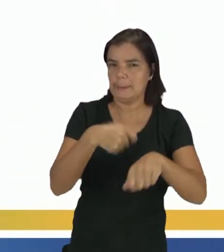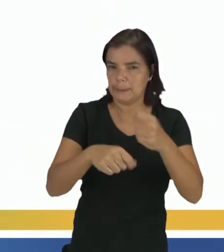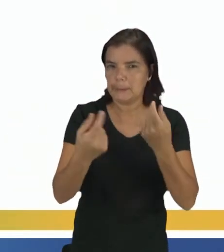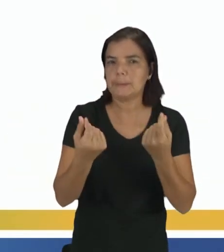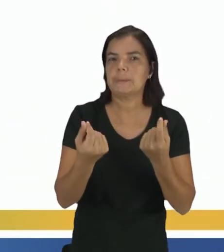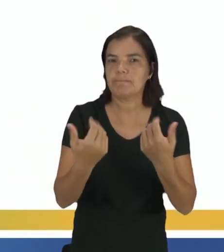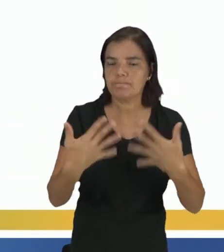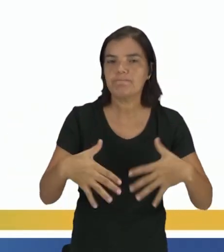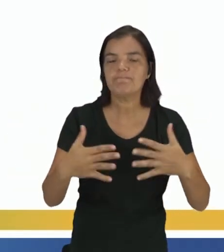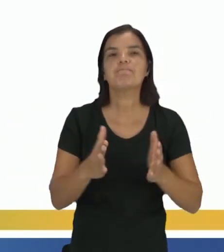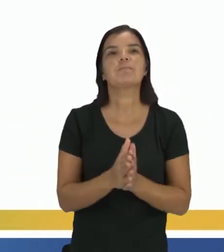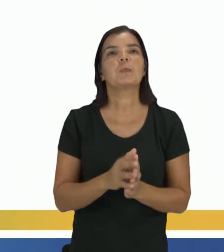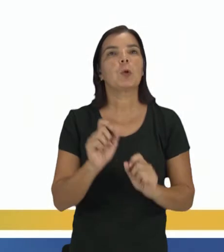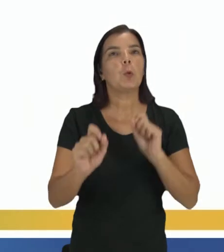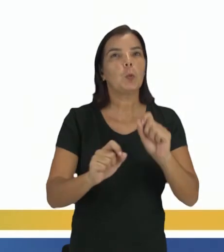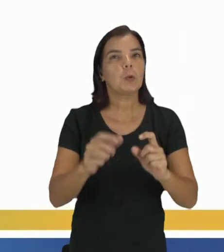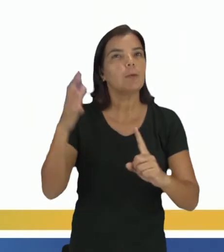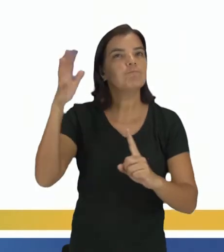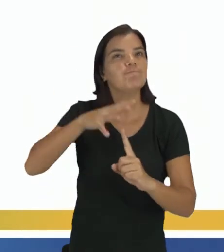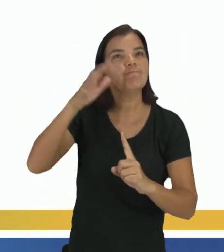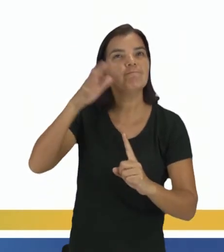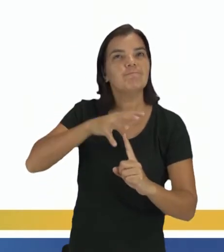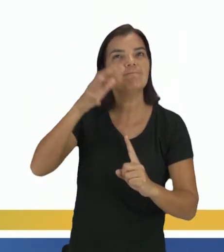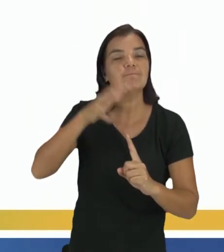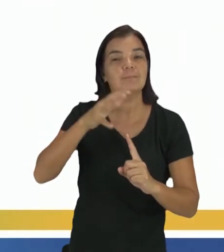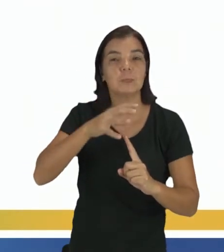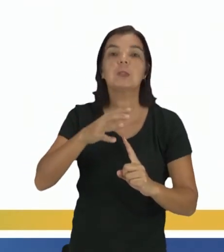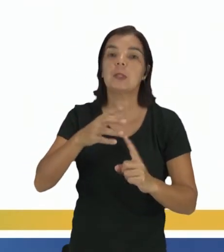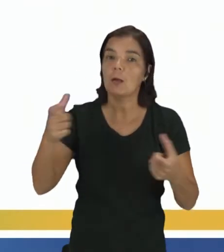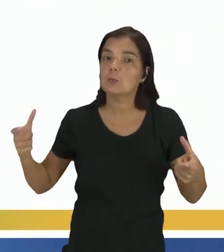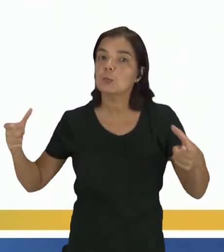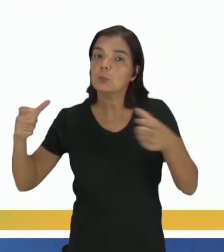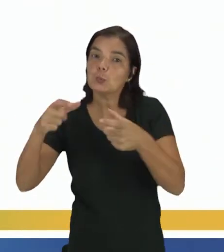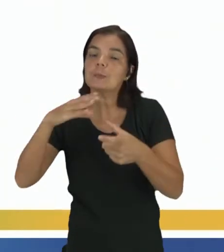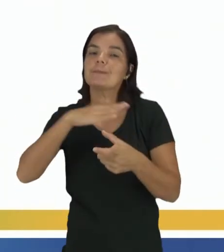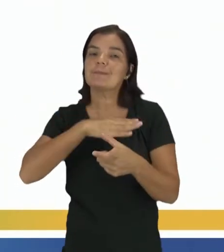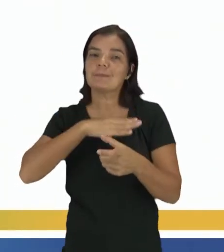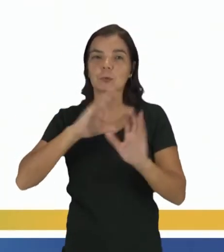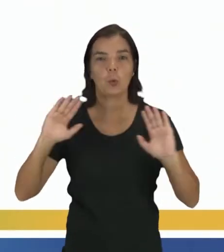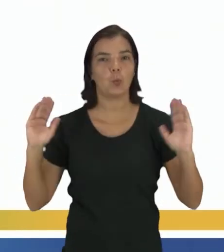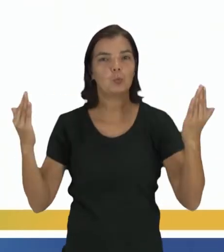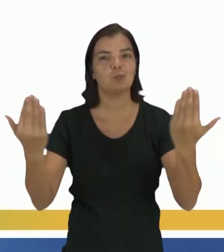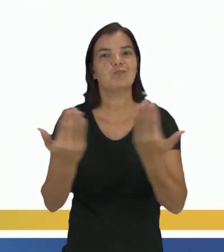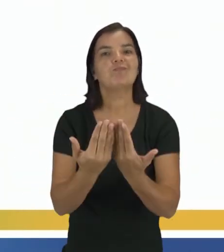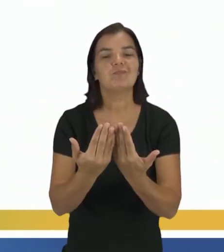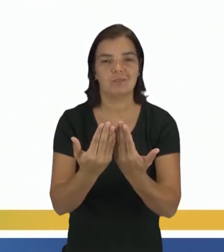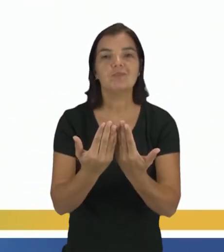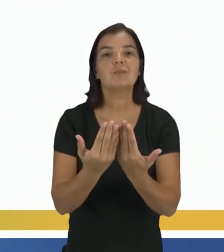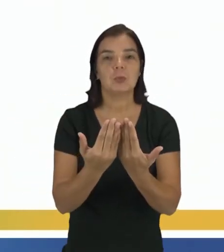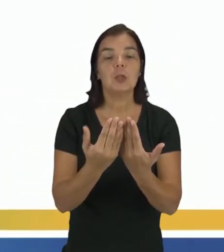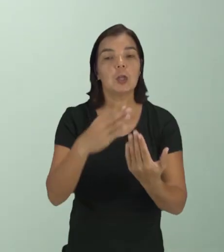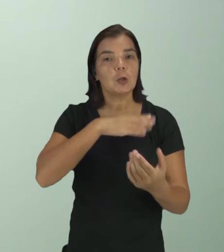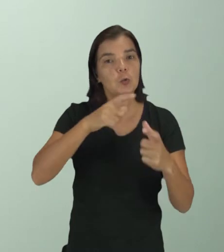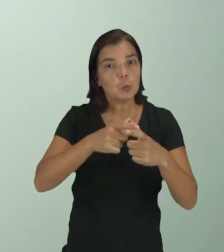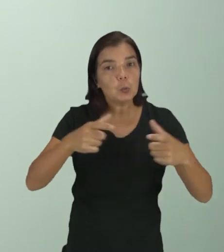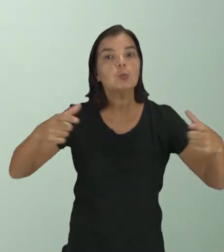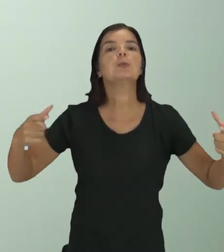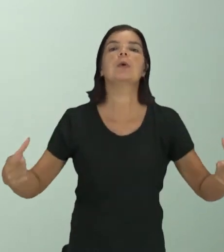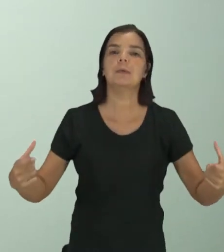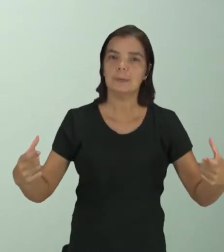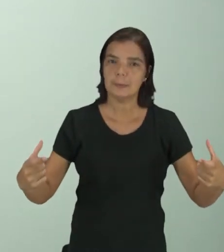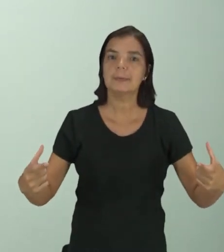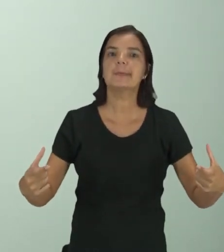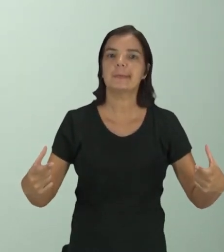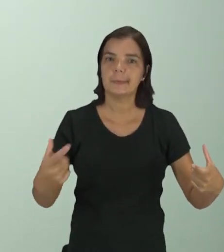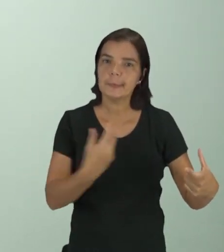As metrópoles exercem grande influência das cidades menores que estão ao seu redor. Então, as metrópoles, elas são grandes cidades, né,